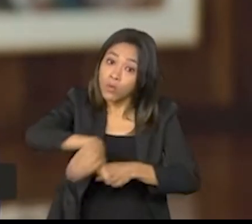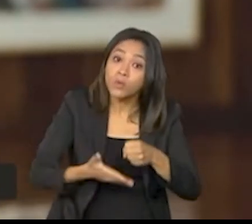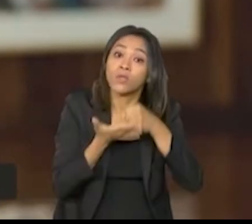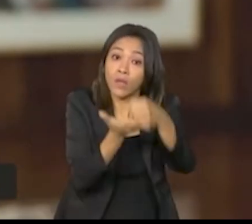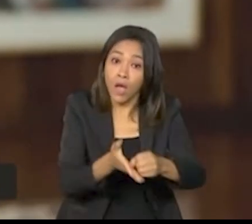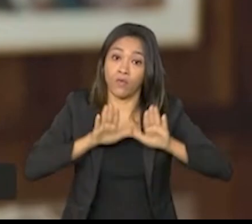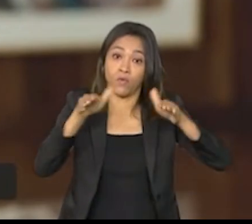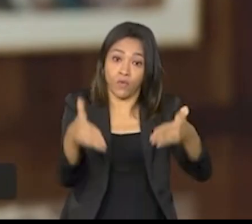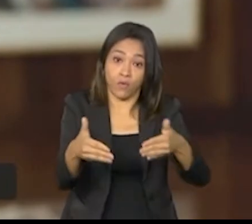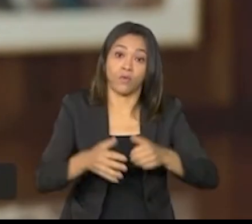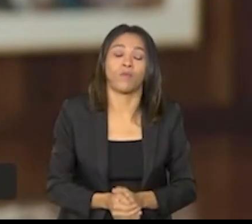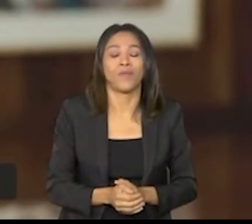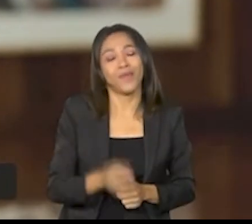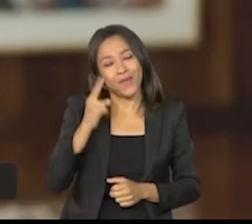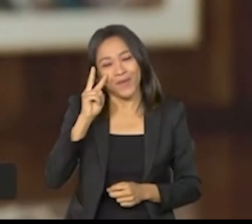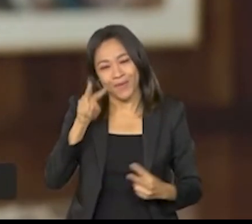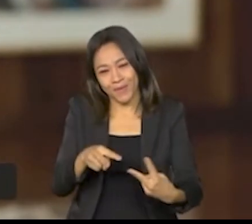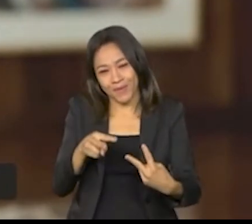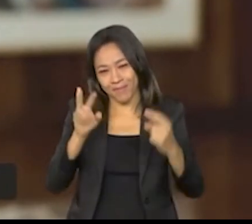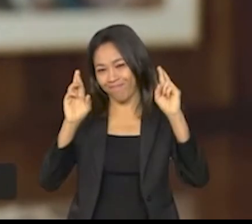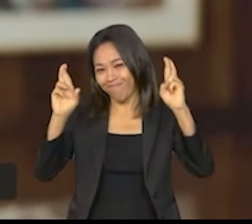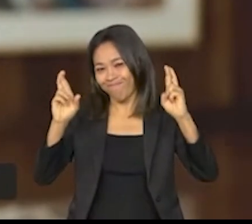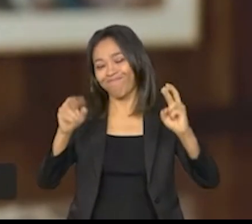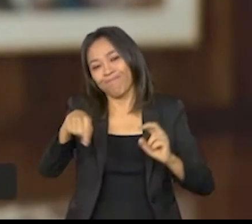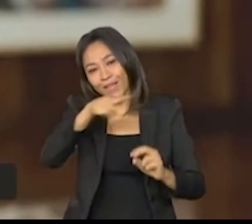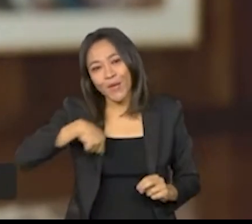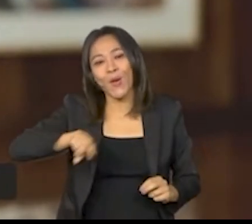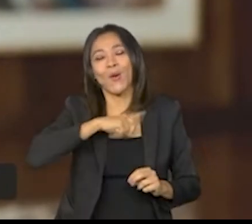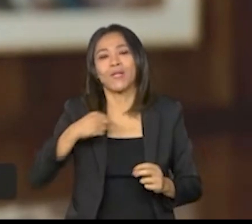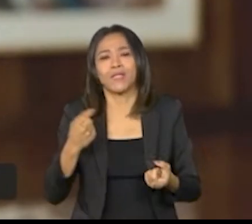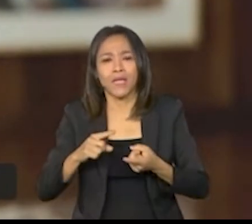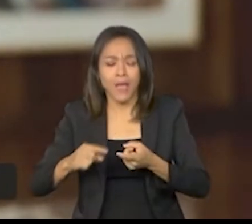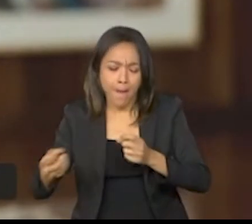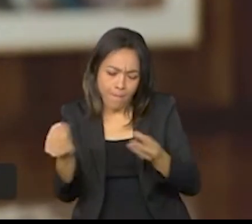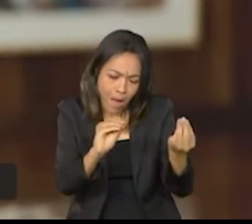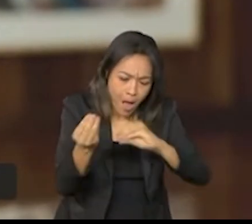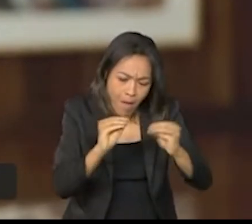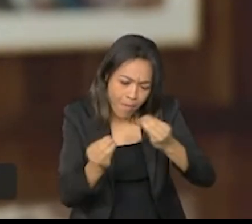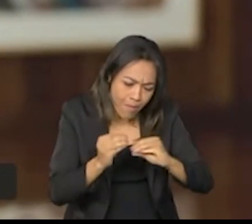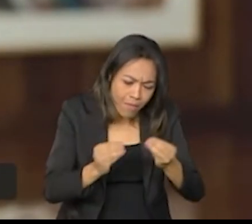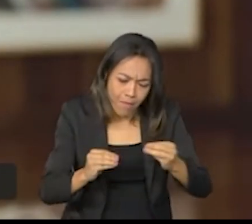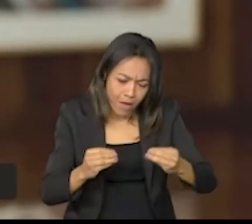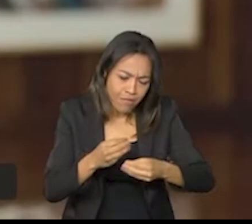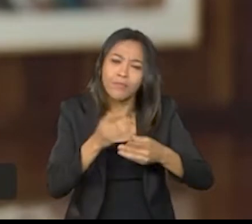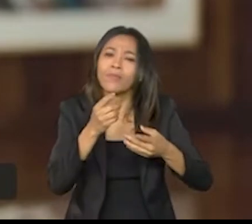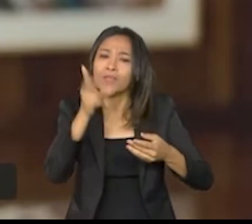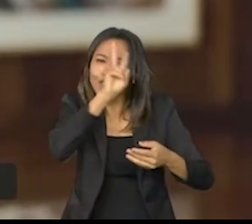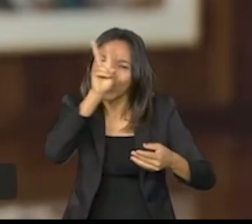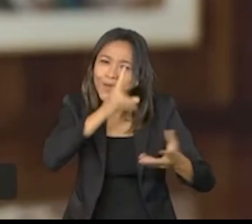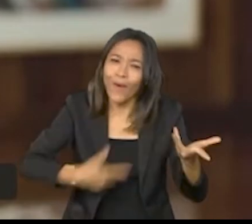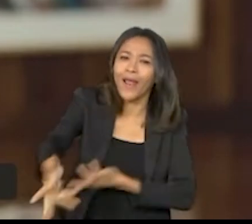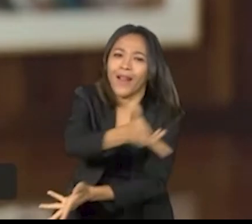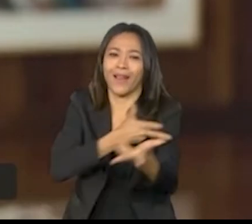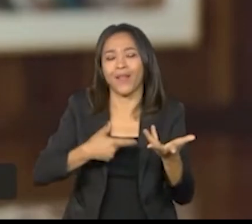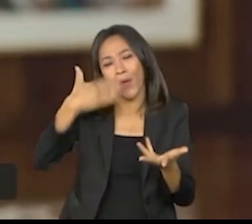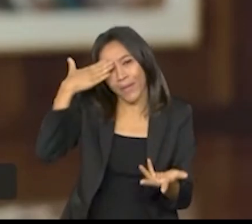companheiros espero vê-los na próxima culpa para construir mais um capítulo da nossa história comum Muito obrigado